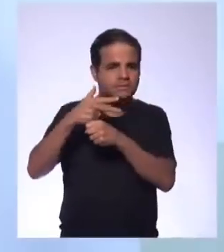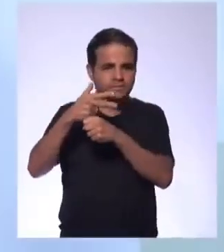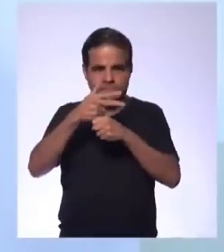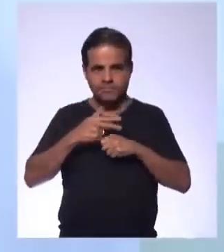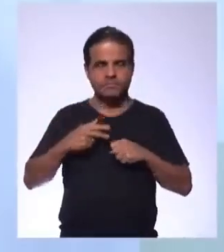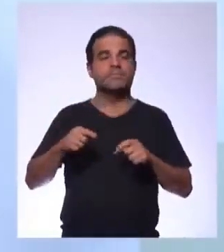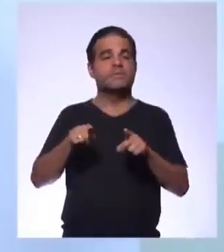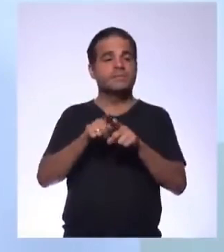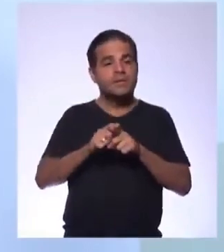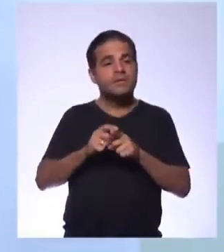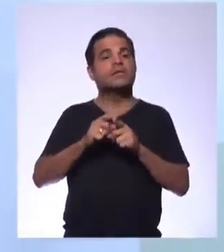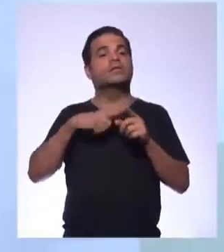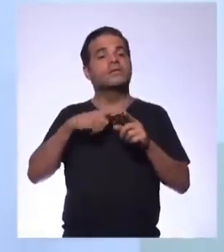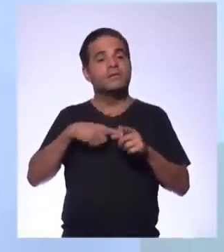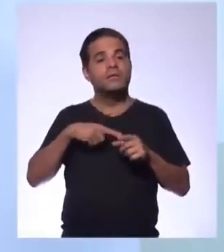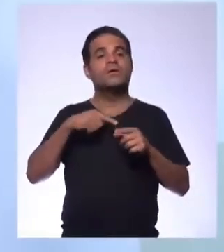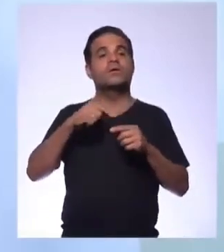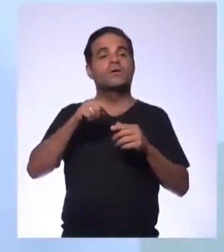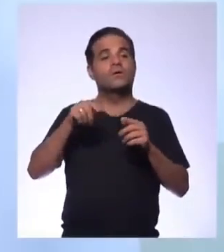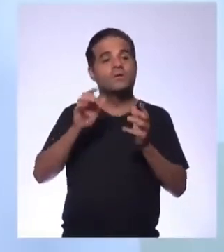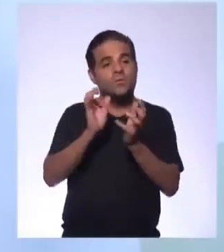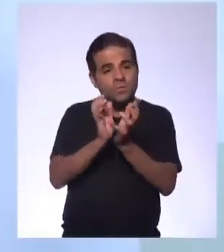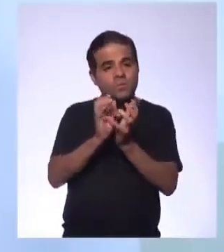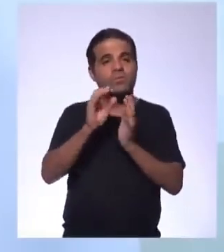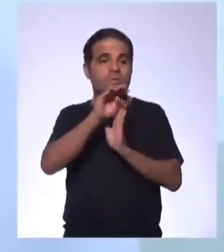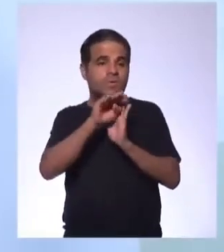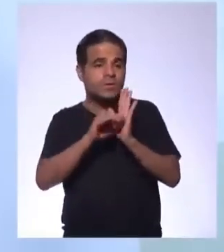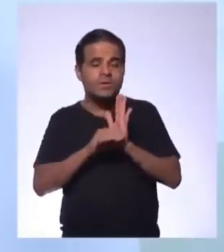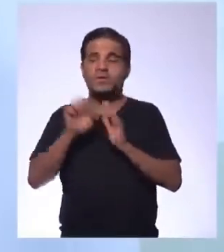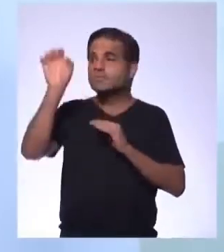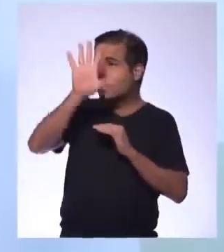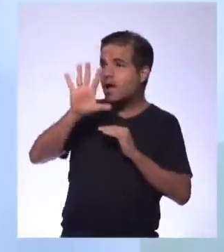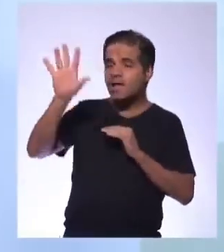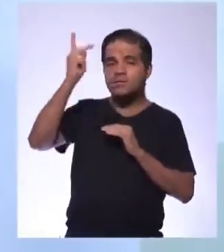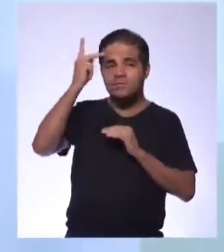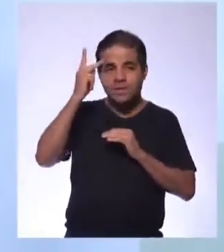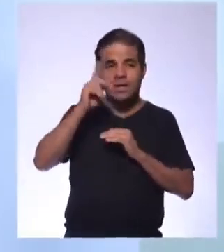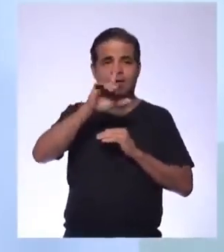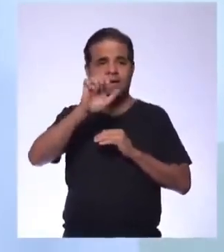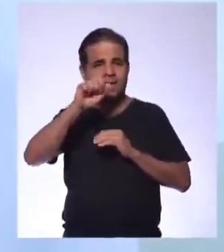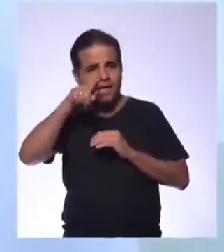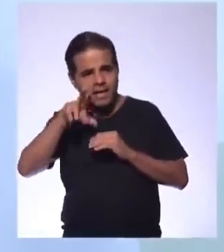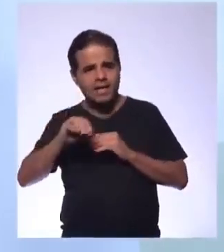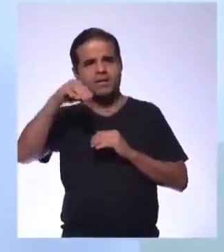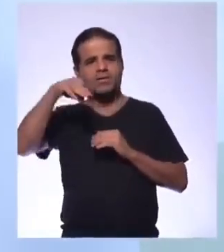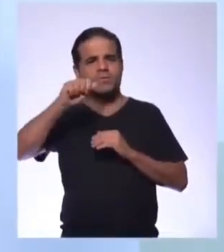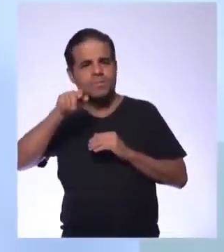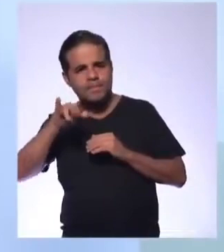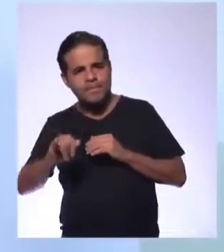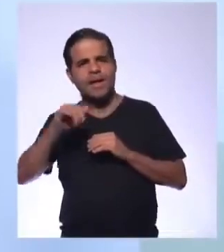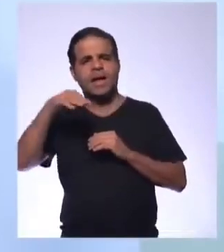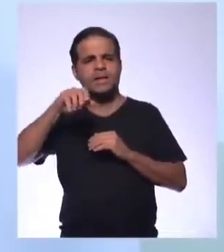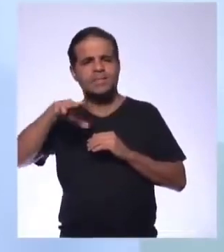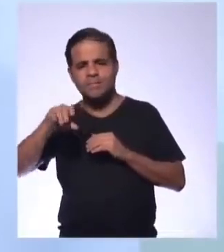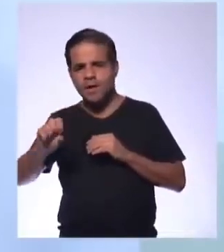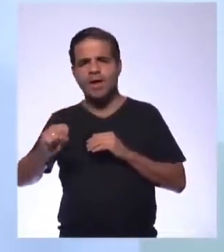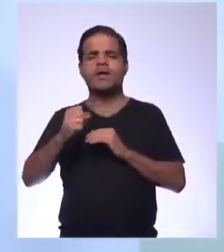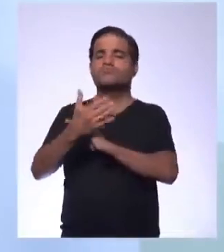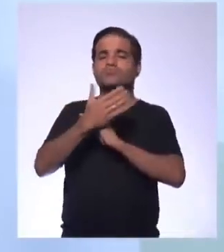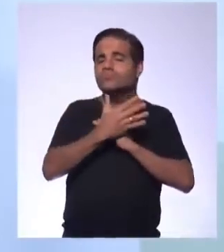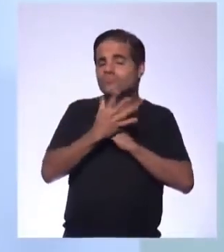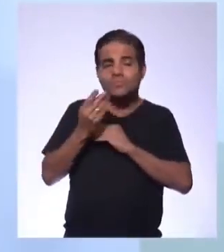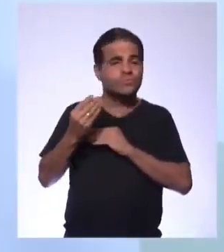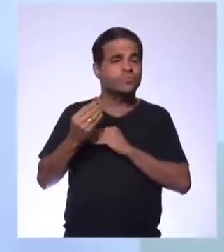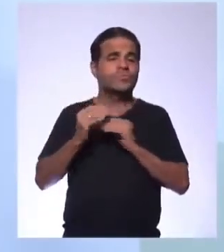E, por trás também, tem o pessoal do currículo do Estado de São Paulo, Leandro, a Mário, o Marcos, que nos ajudam muito, que são as pessoas